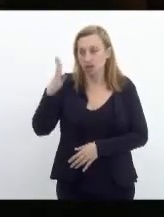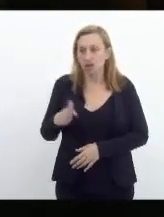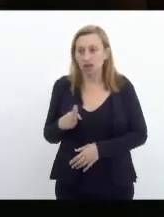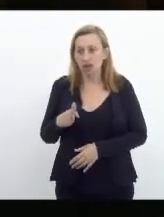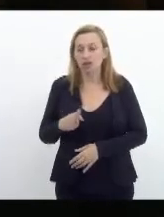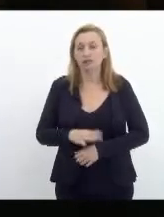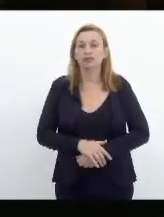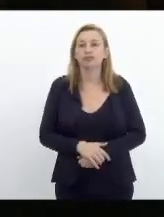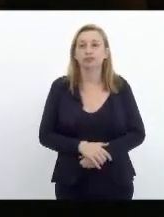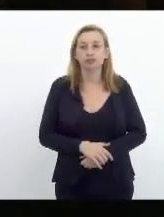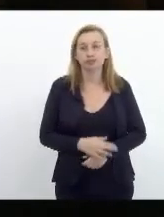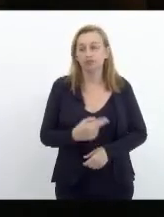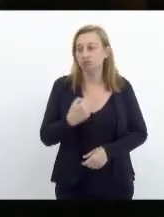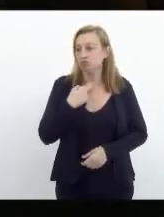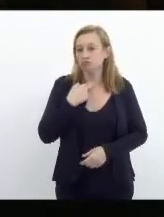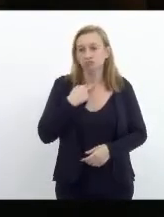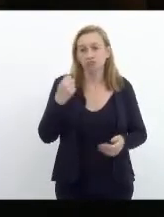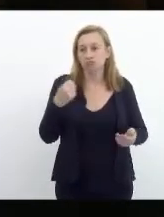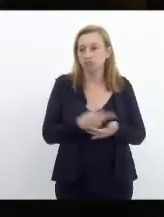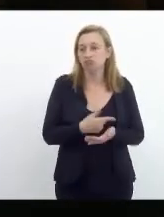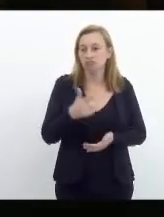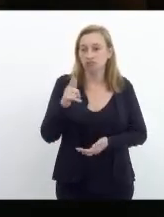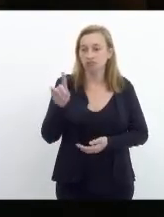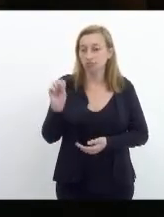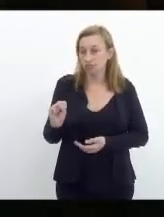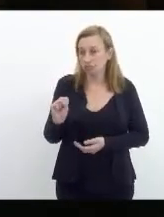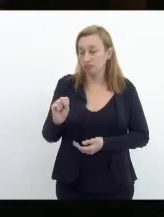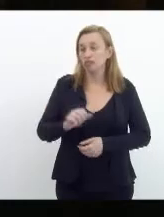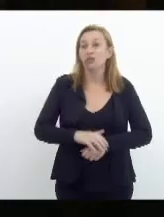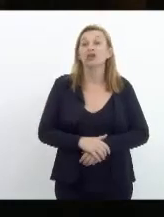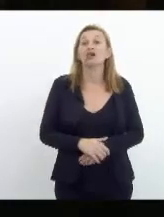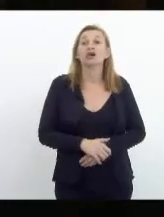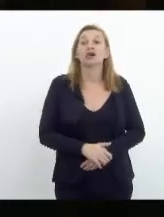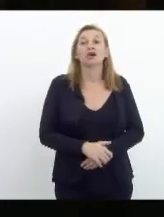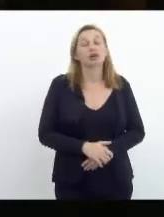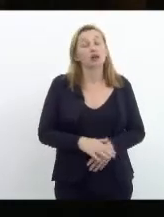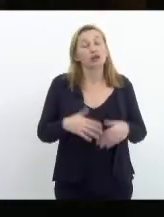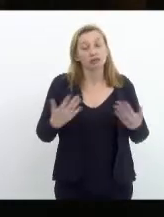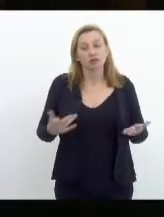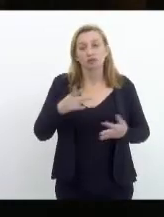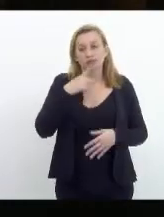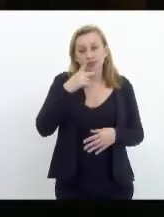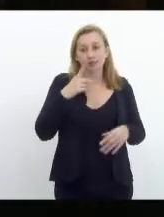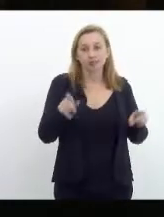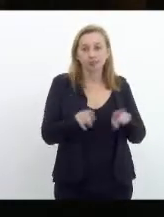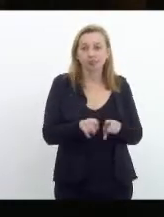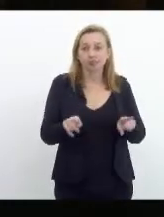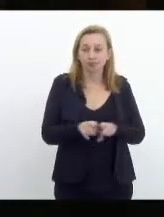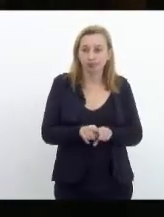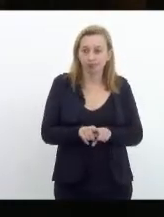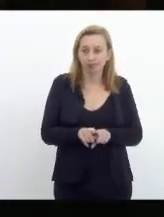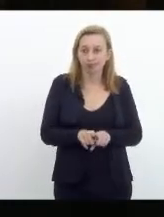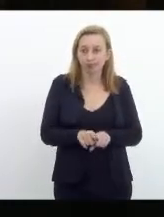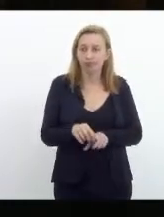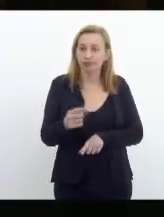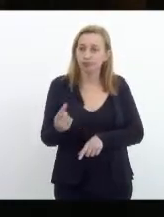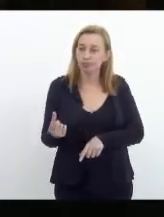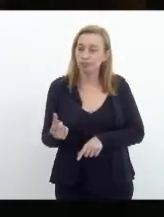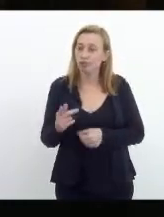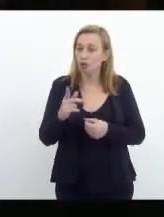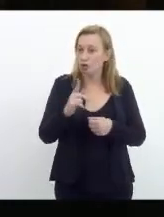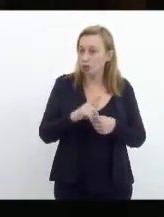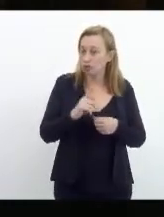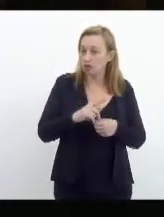sequer pode comprar um botijão de gás. Então há que se destacar também que a elevação do preço do